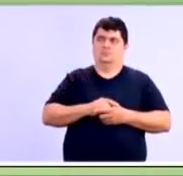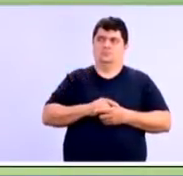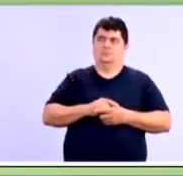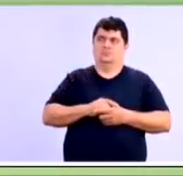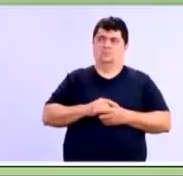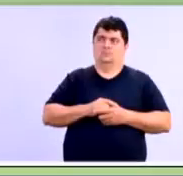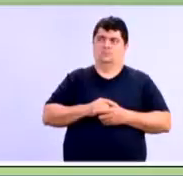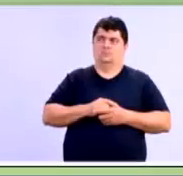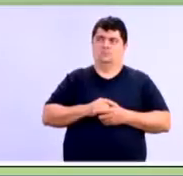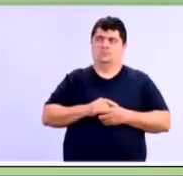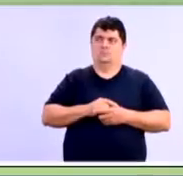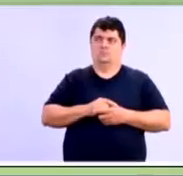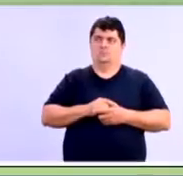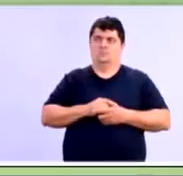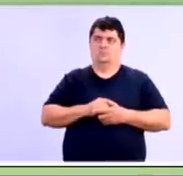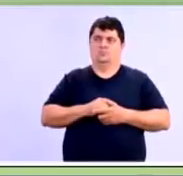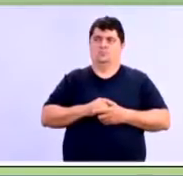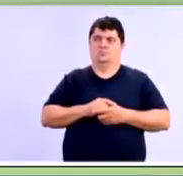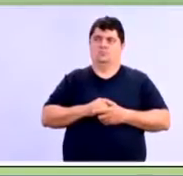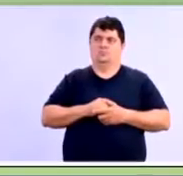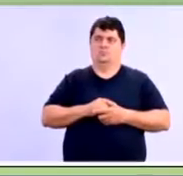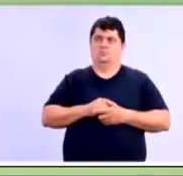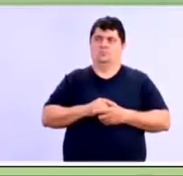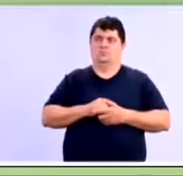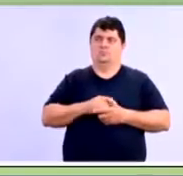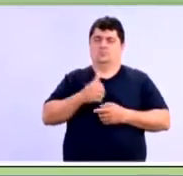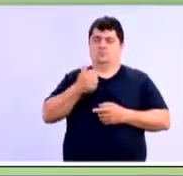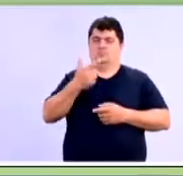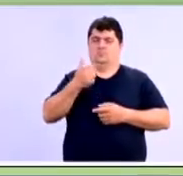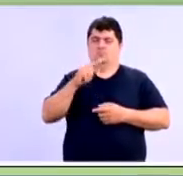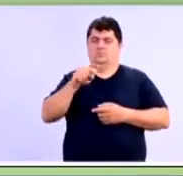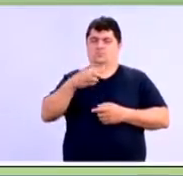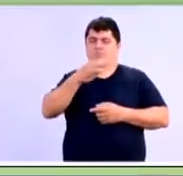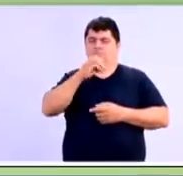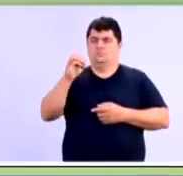Aí termina amanhã. O lucro líquido, que é